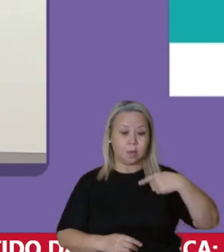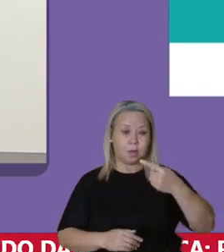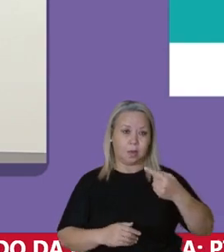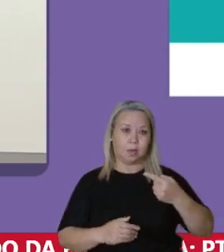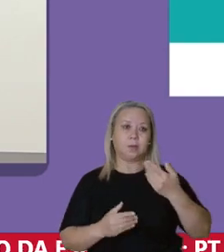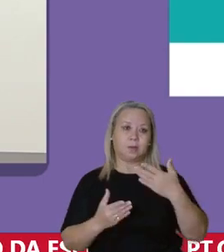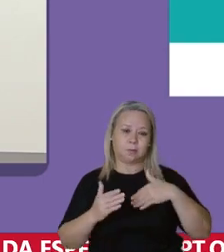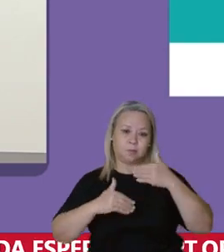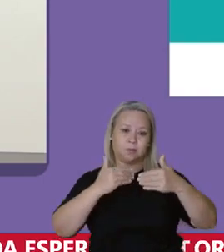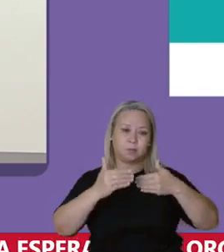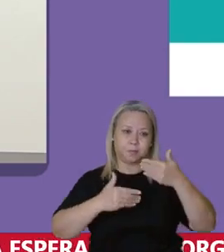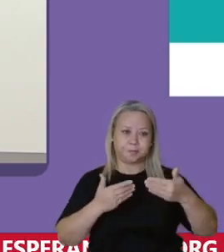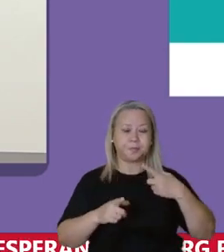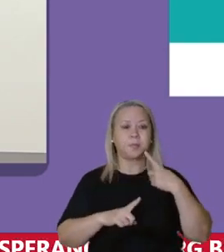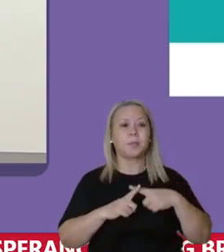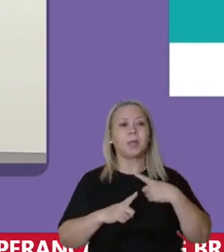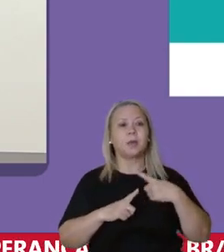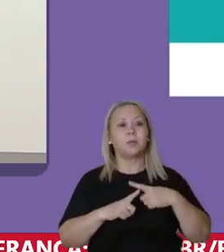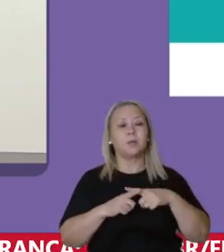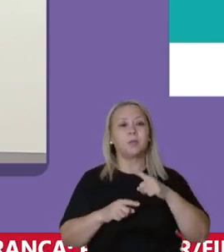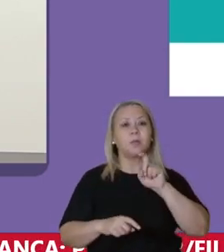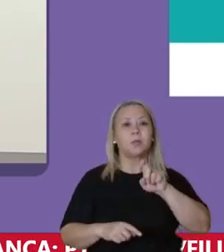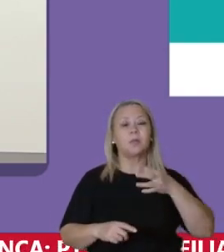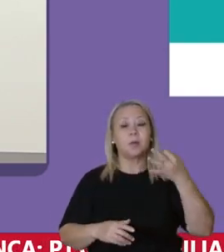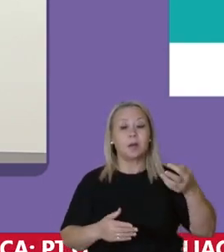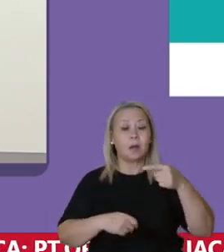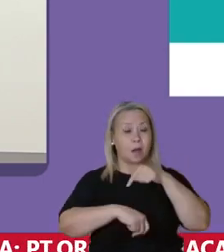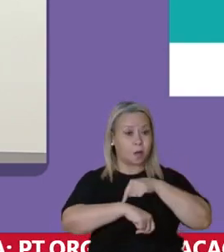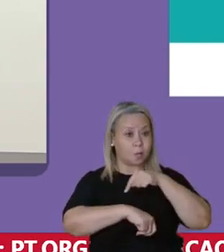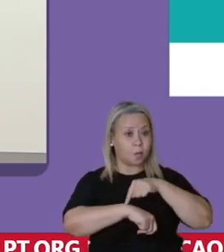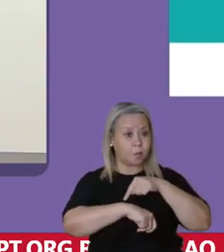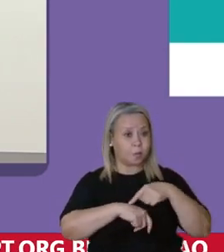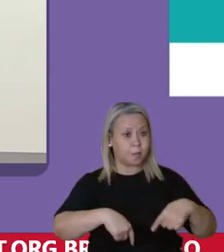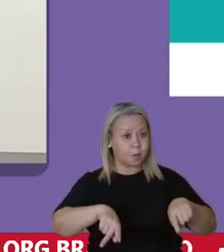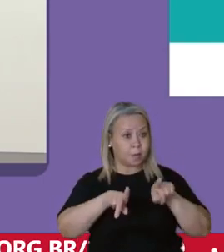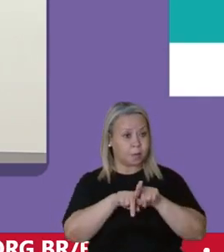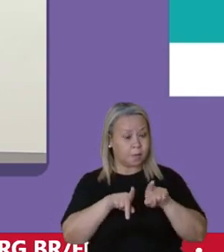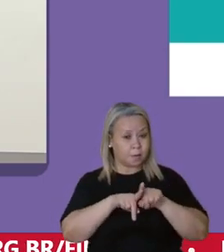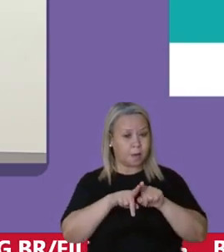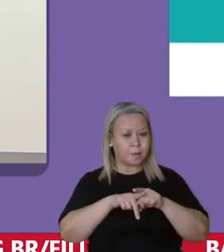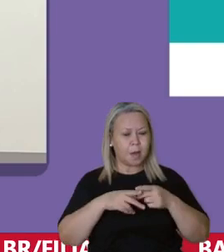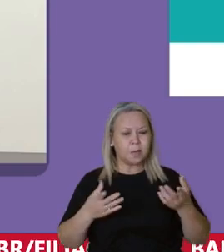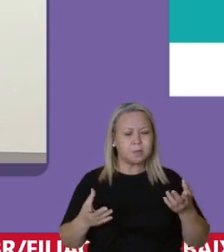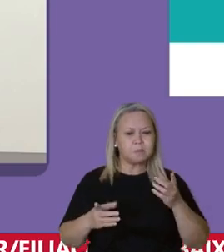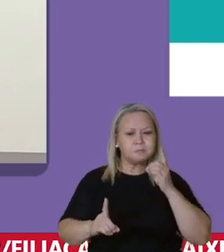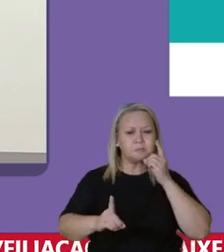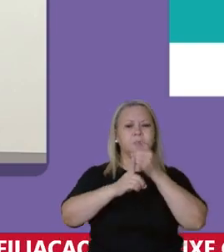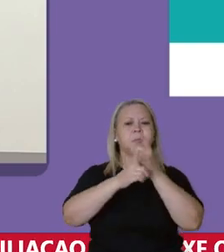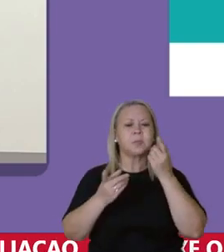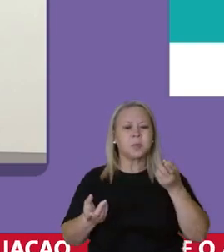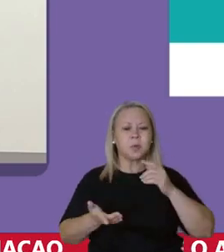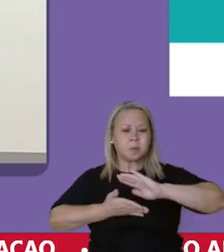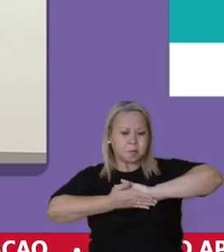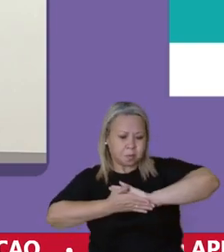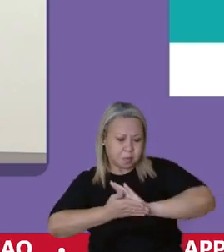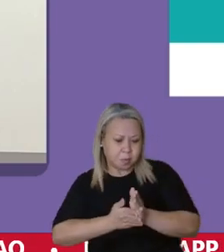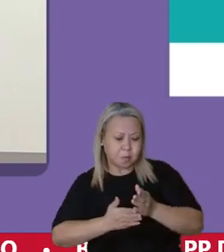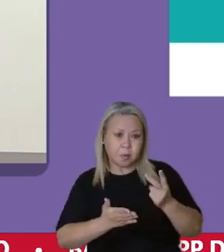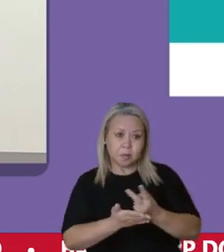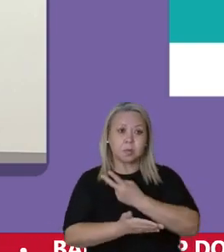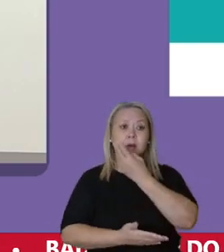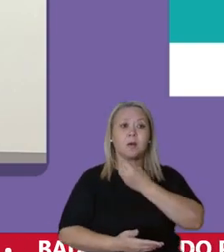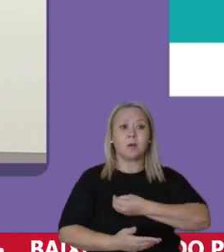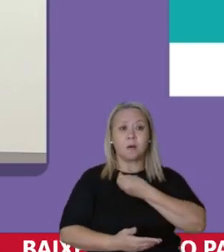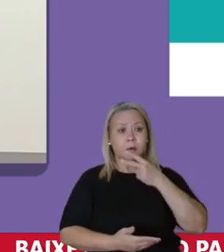processo, porque era o momento também de desvendar como as opressões ocorriam na